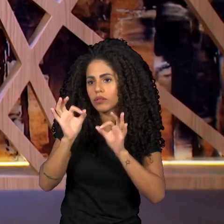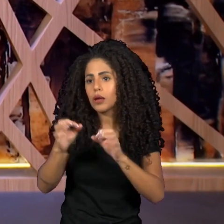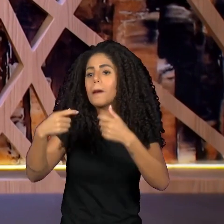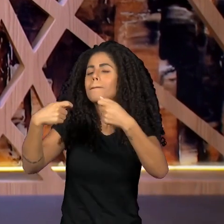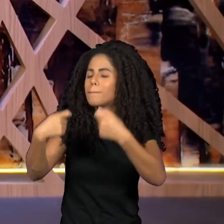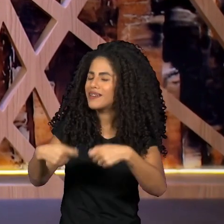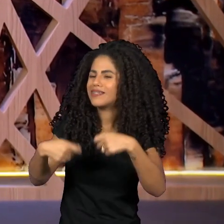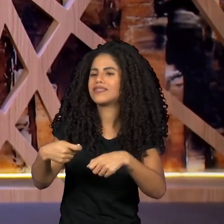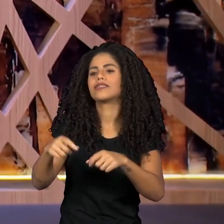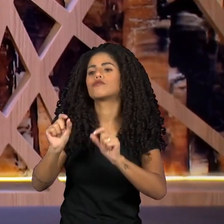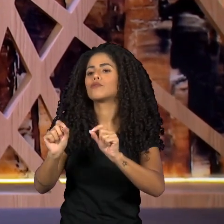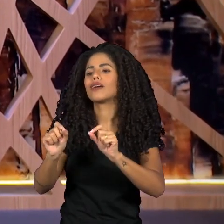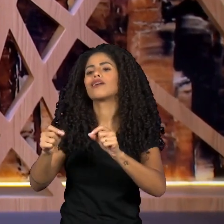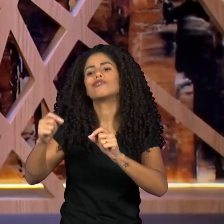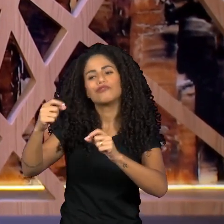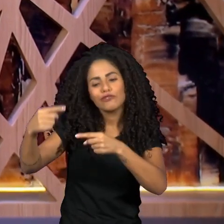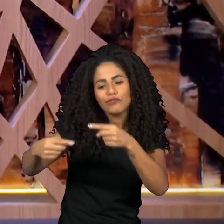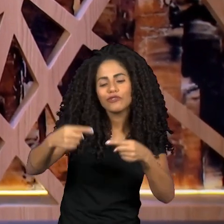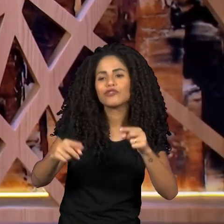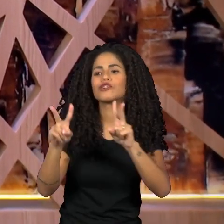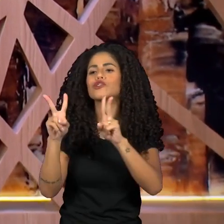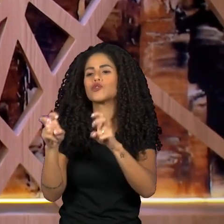pela política. Então,